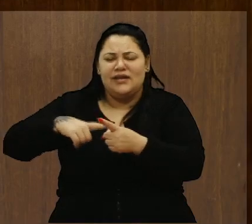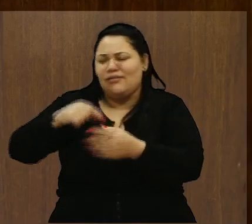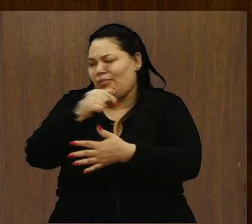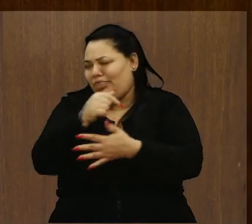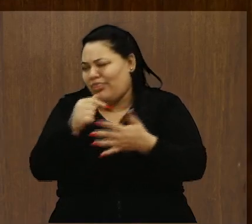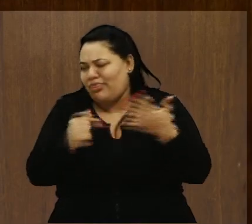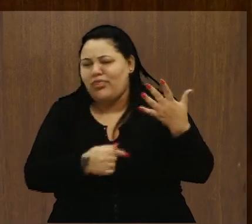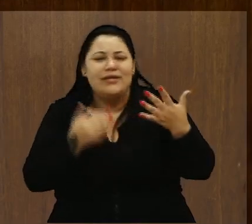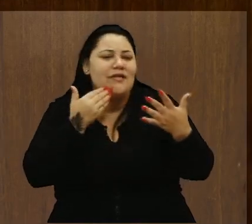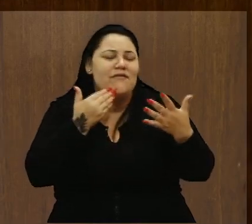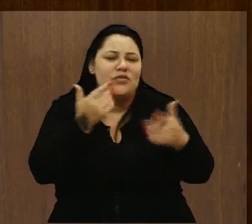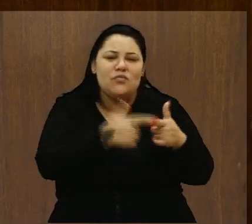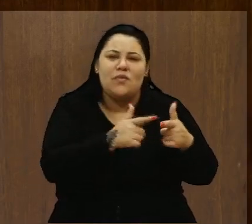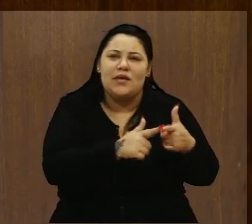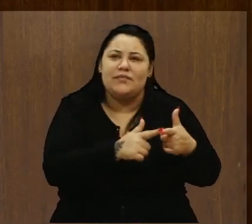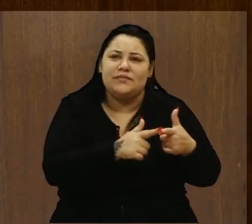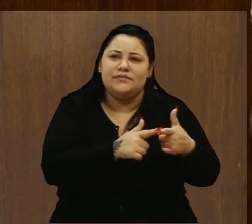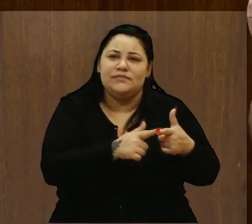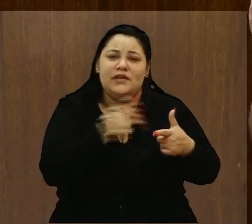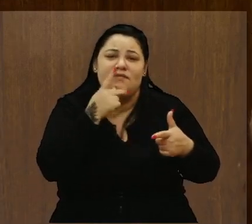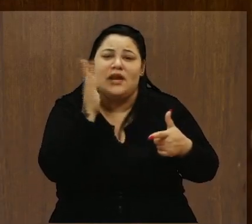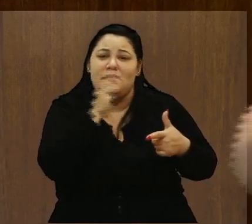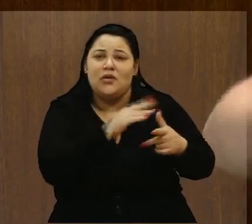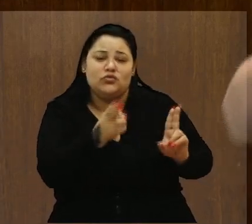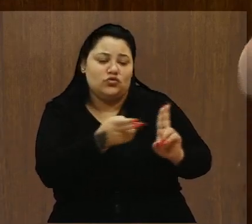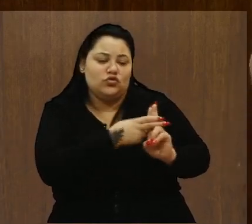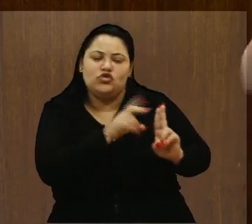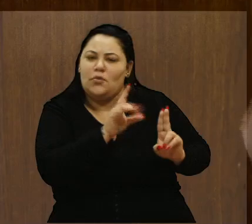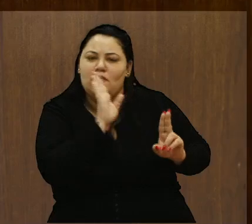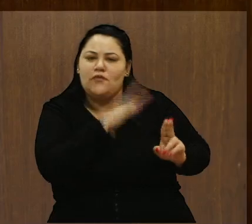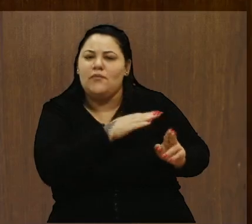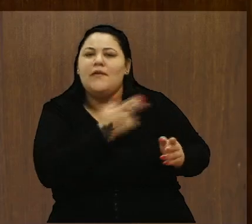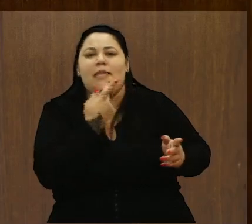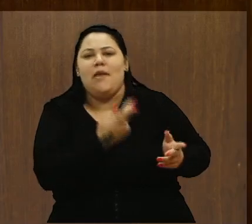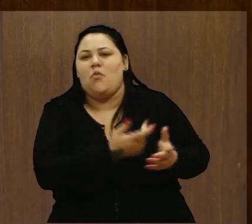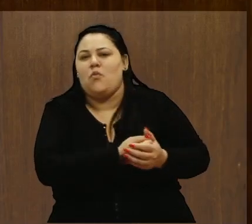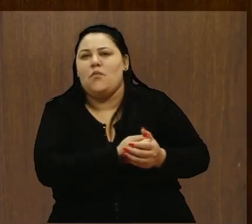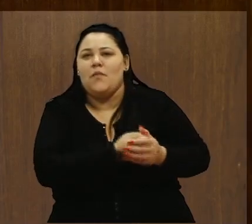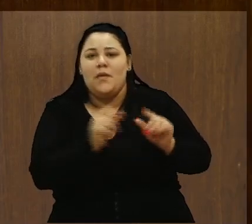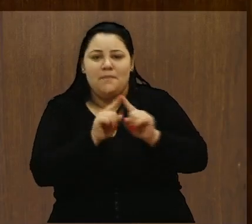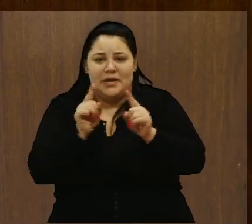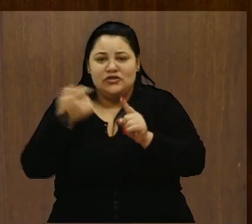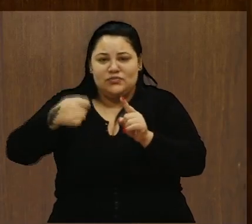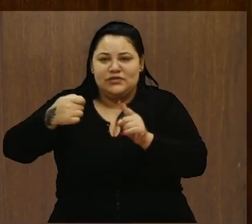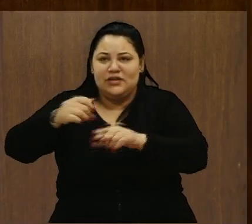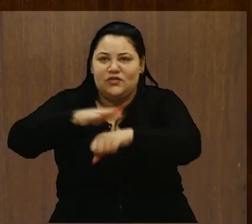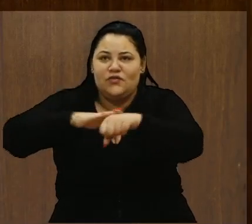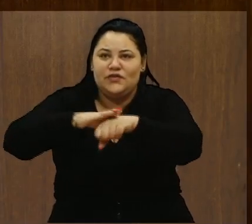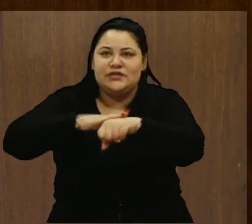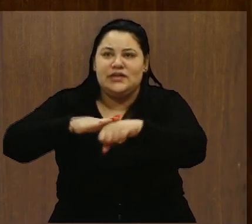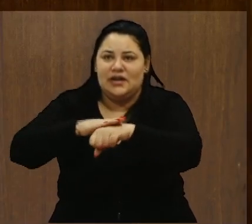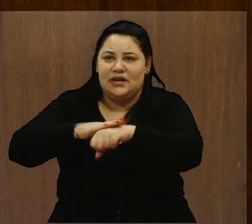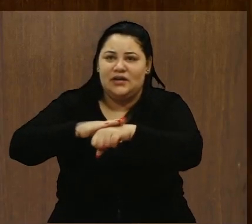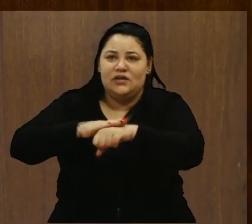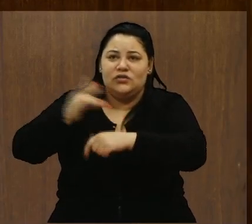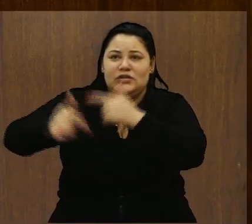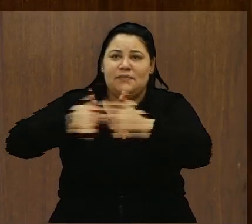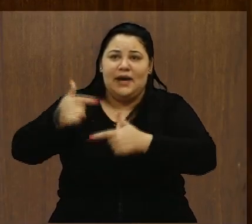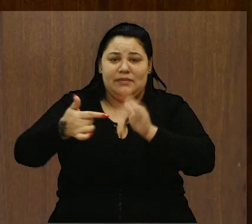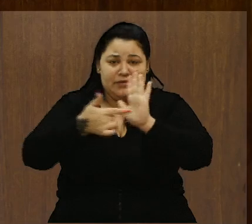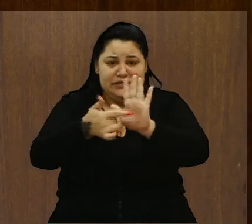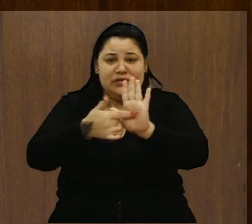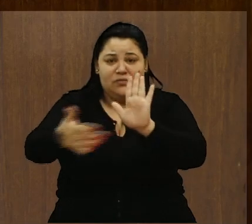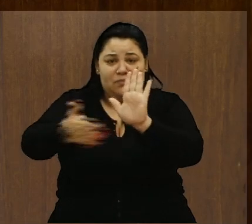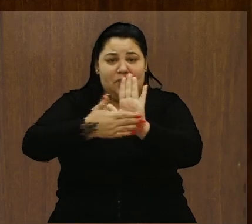isso. Muita gente fala mal do SUS simplesmente pelo falar. Agora, nós temos que conversar também sobre o serviço que é apresentado pelos planos de saúde. Nós temos uma agência de